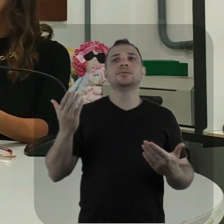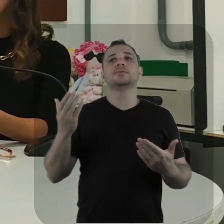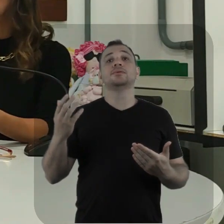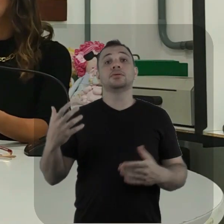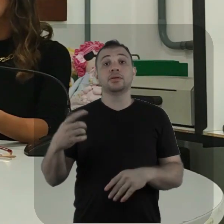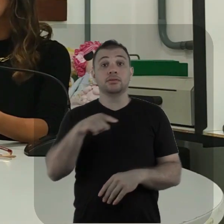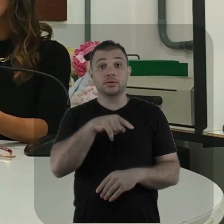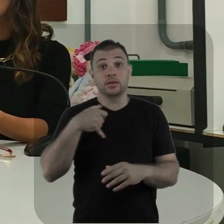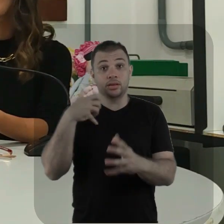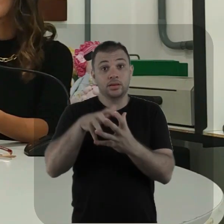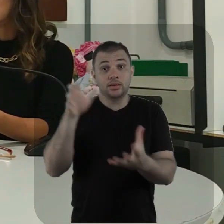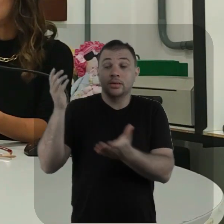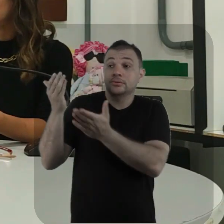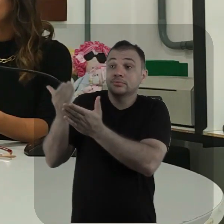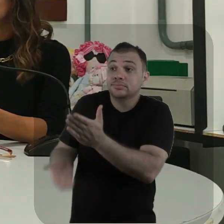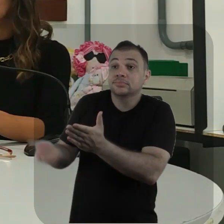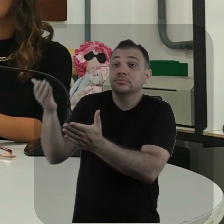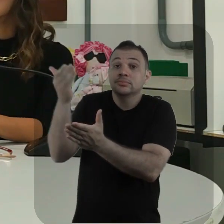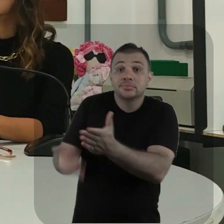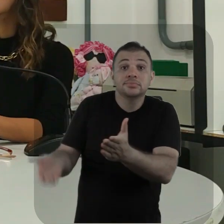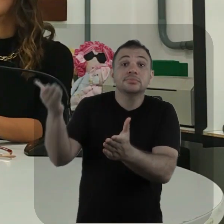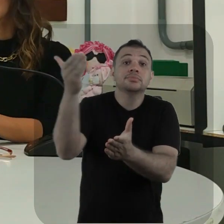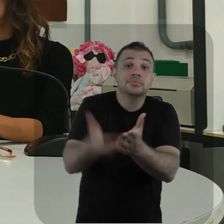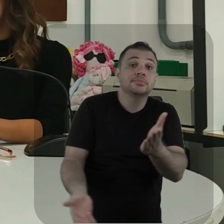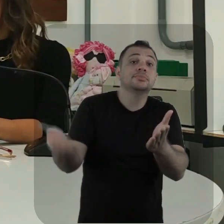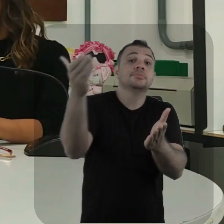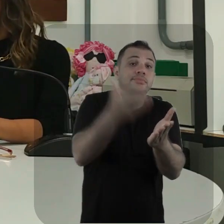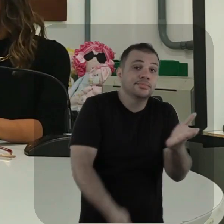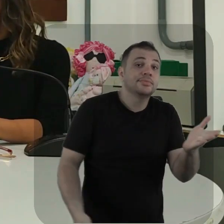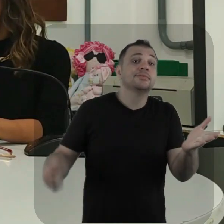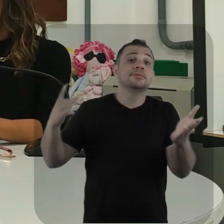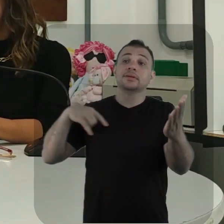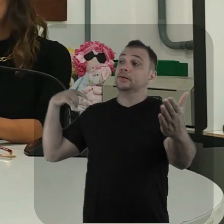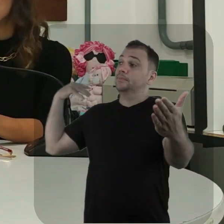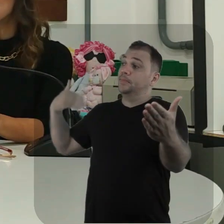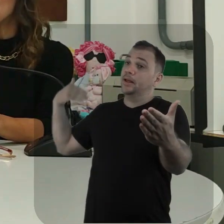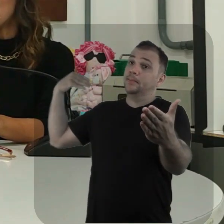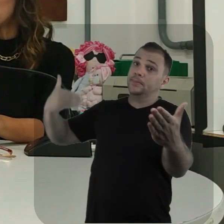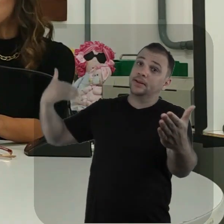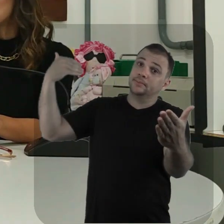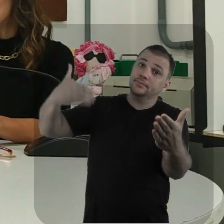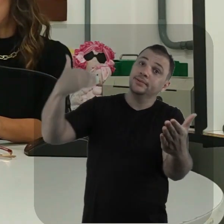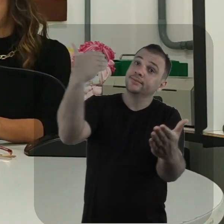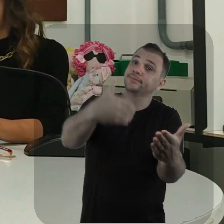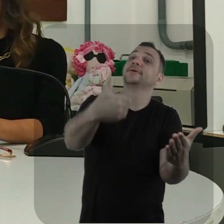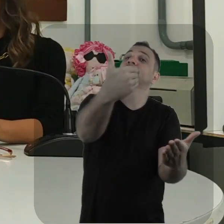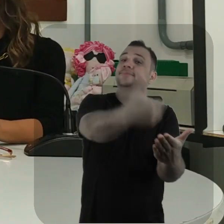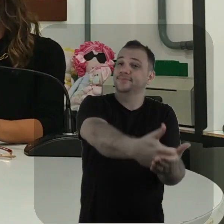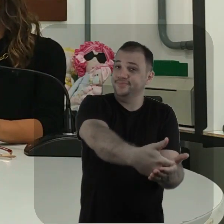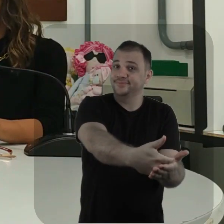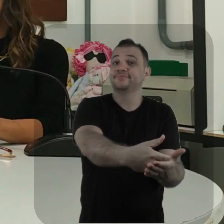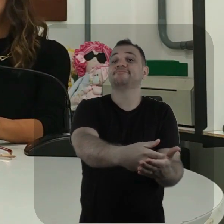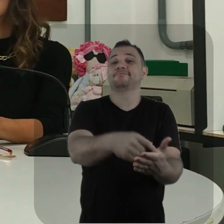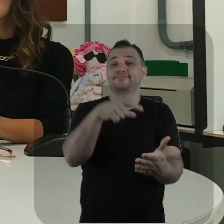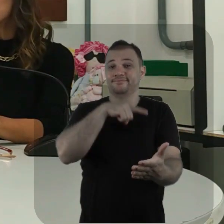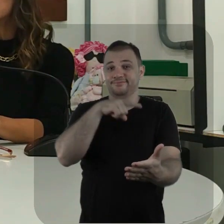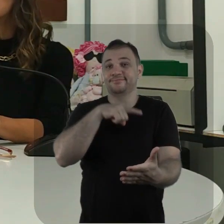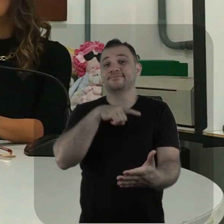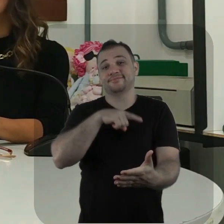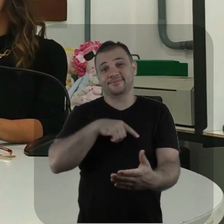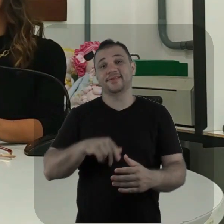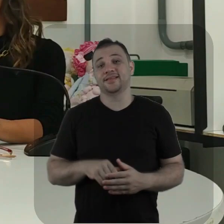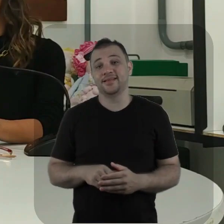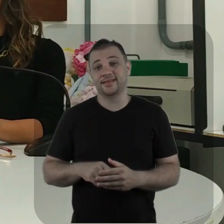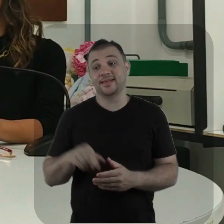idoso, ele vivencia o enlutamento de uma forma muito pontual e presente, porque ele já passou por etapas onde ele